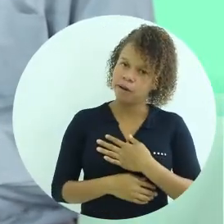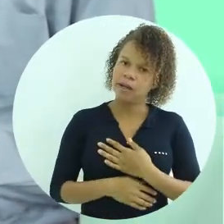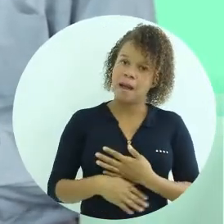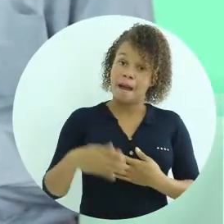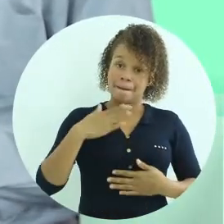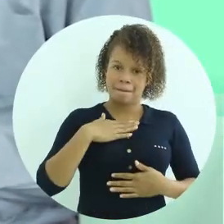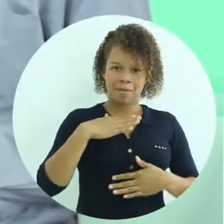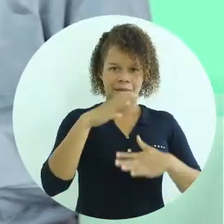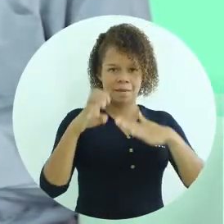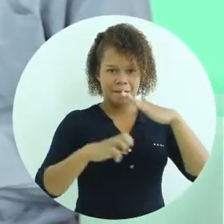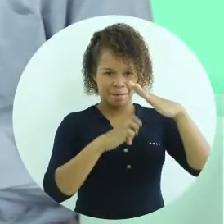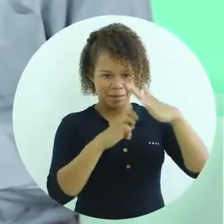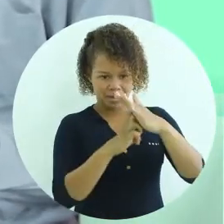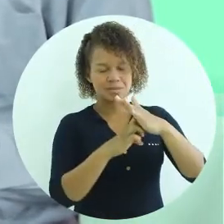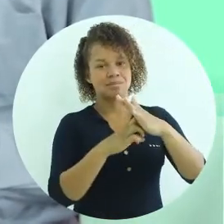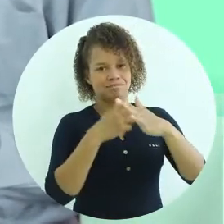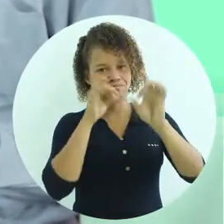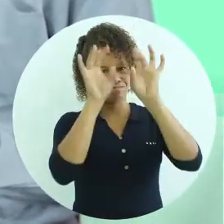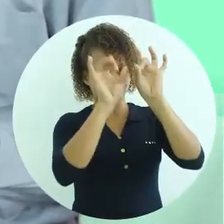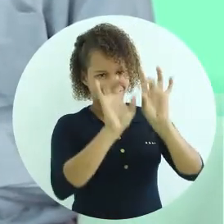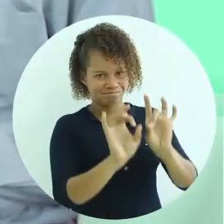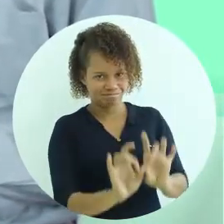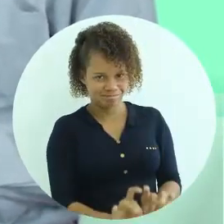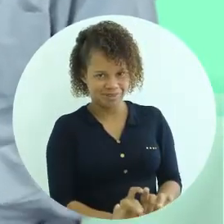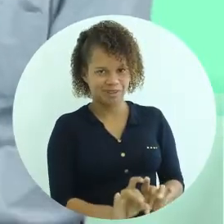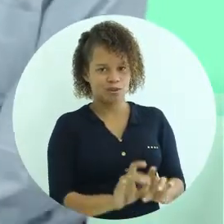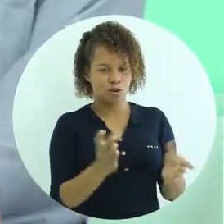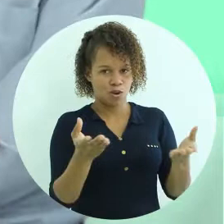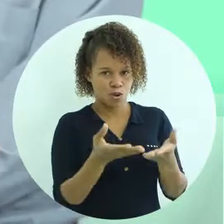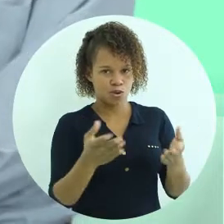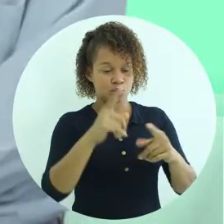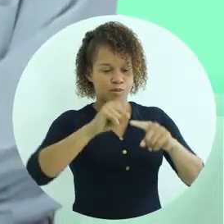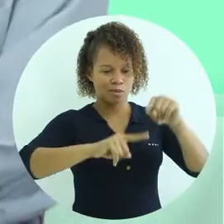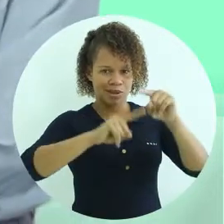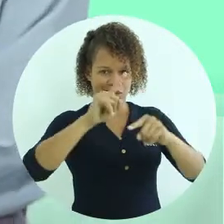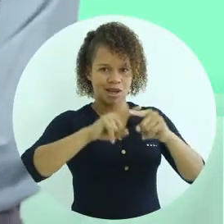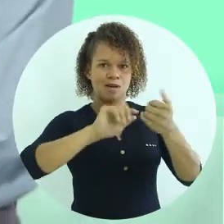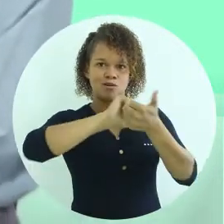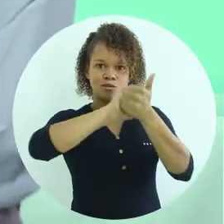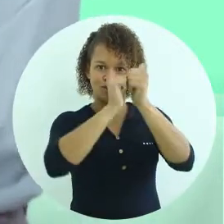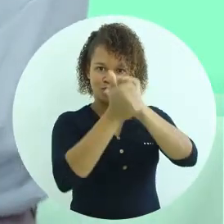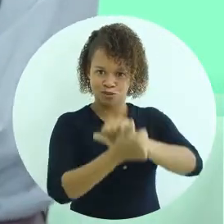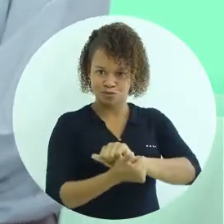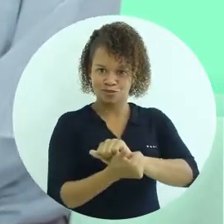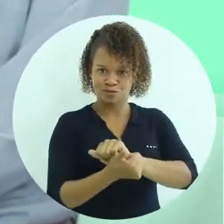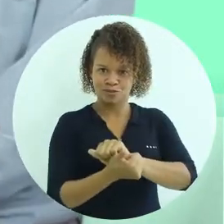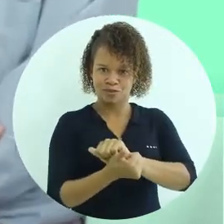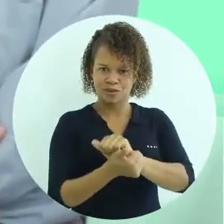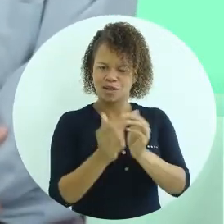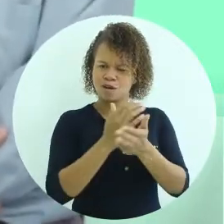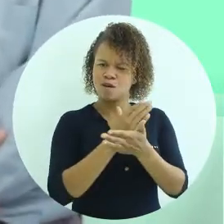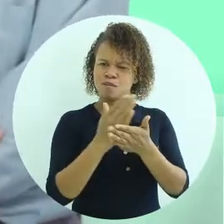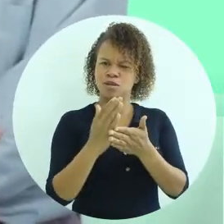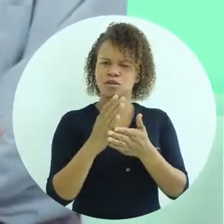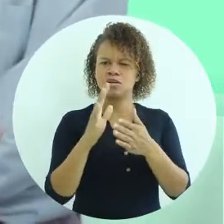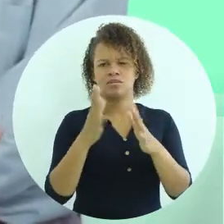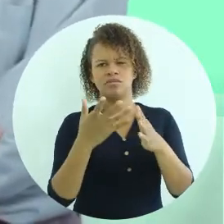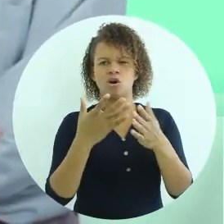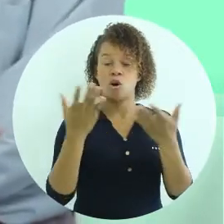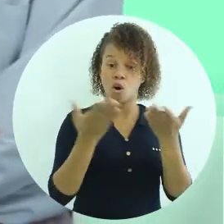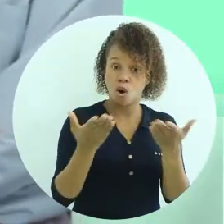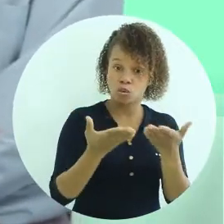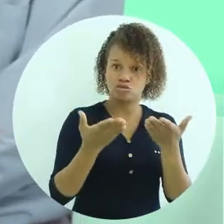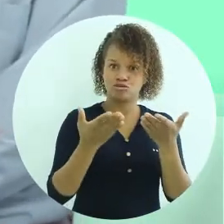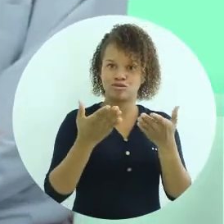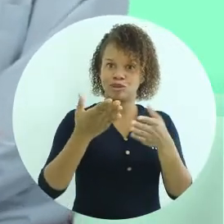Minha empresa, ela é uma empresa especializada em importação de materiais esportivos e começou assim da carência do